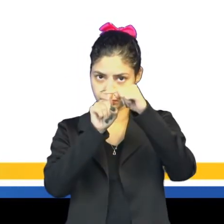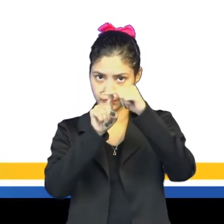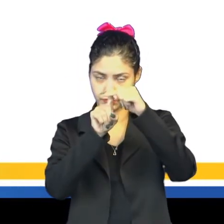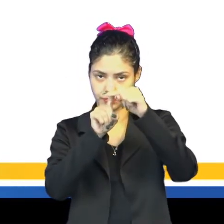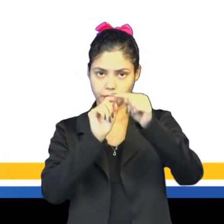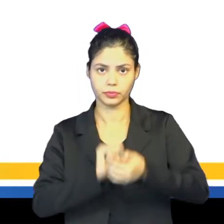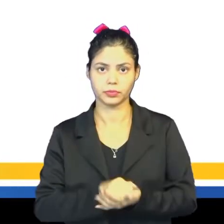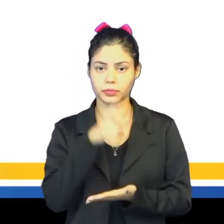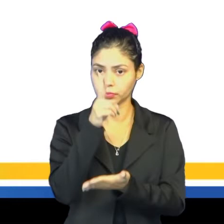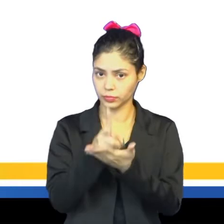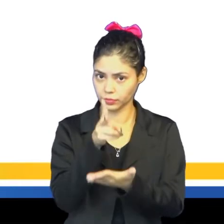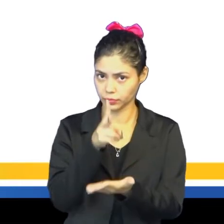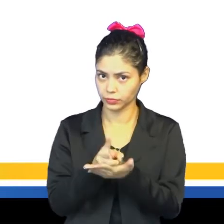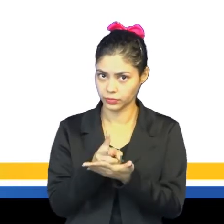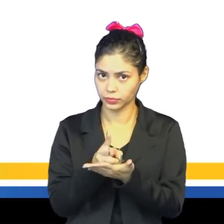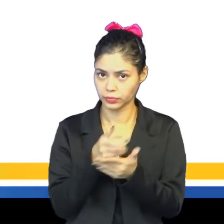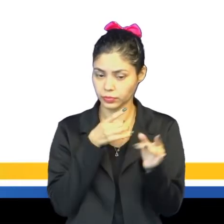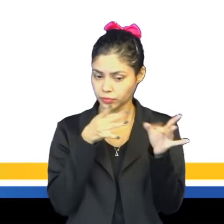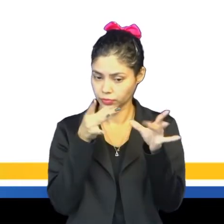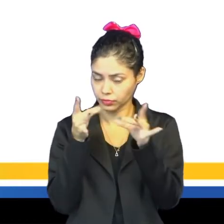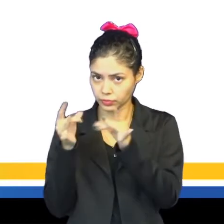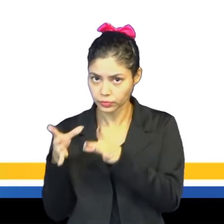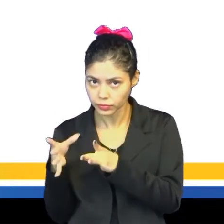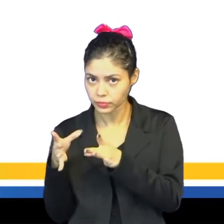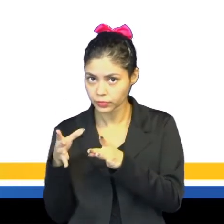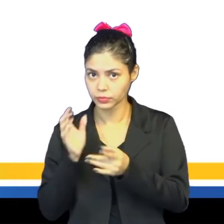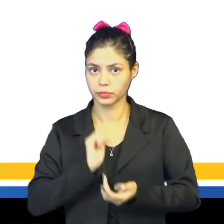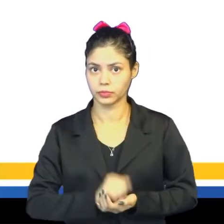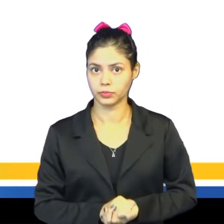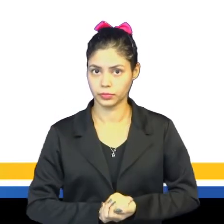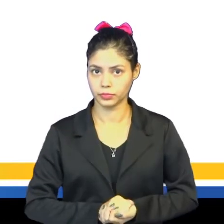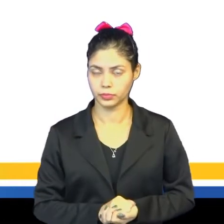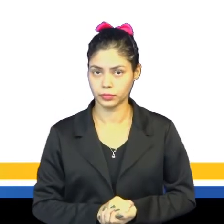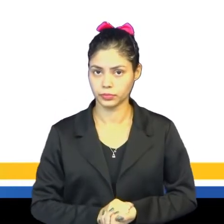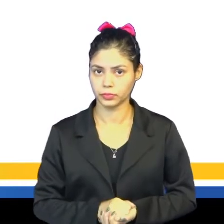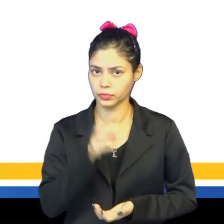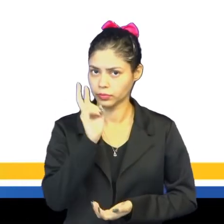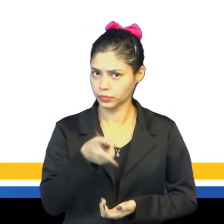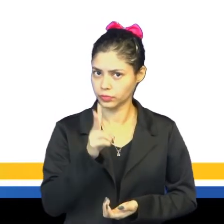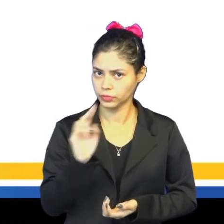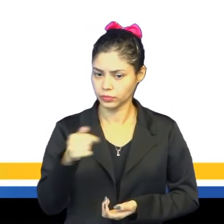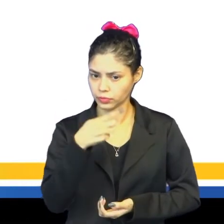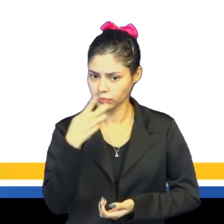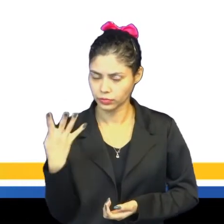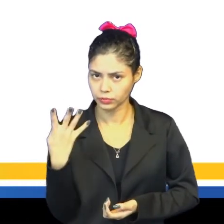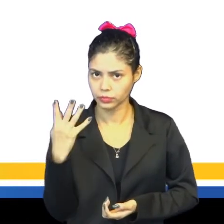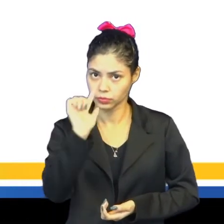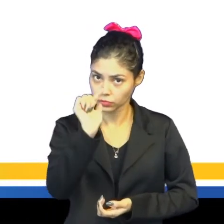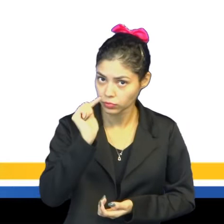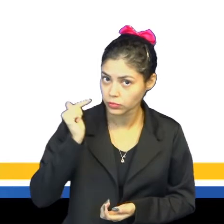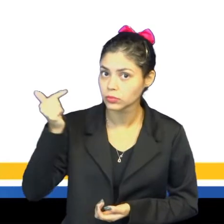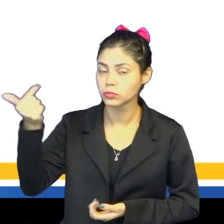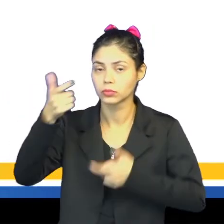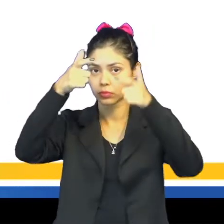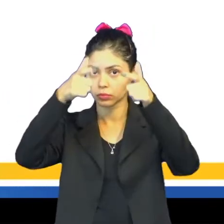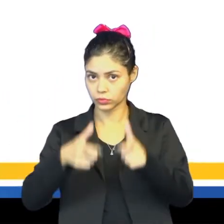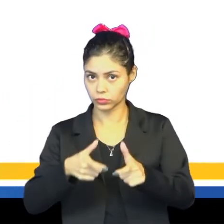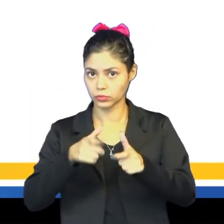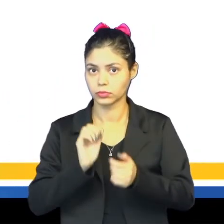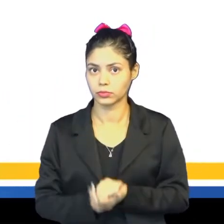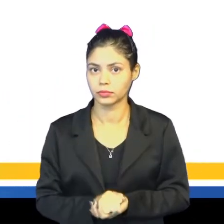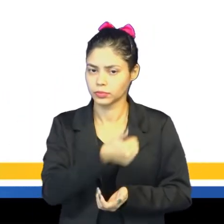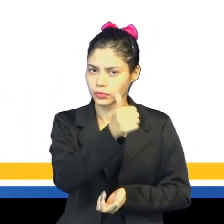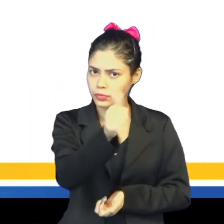Mas a mesma mercadoria e a mesma quantidade em outro lugar